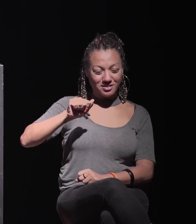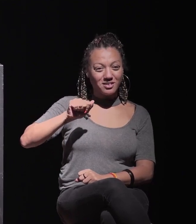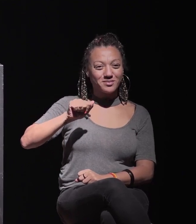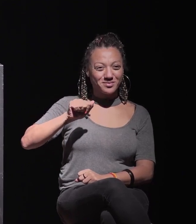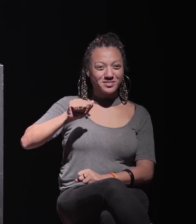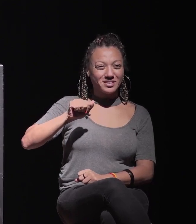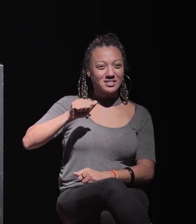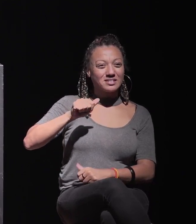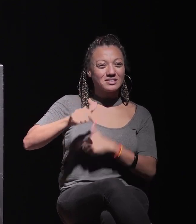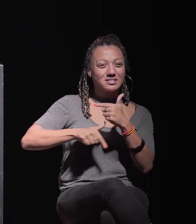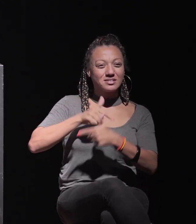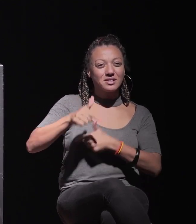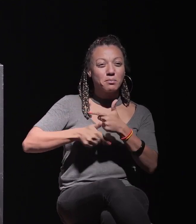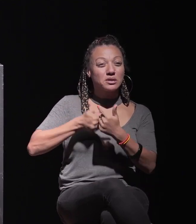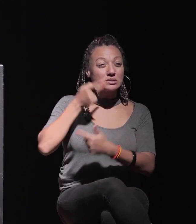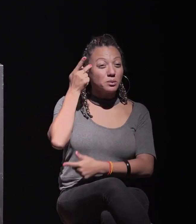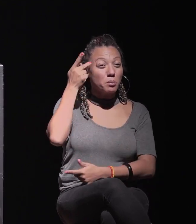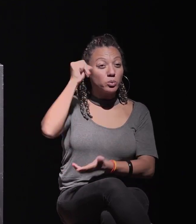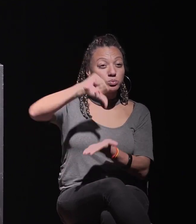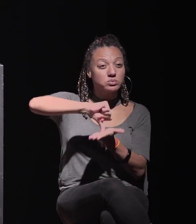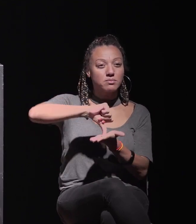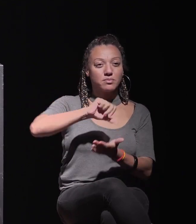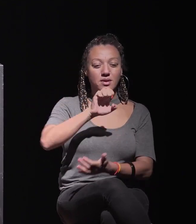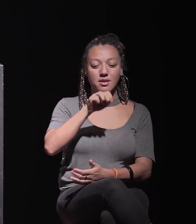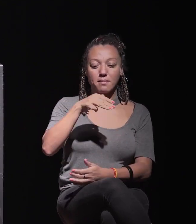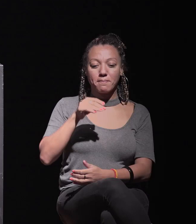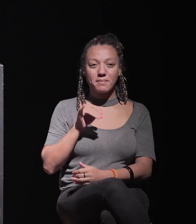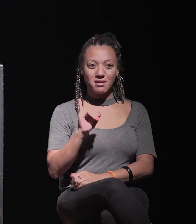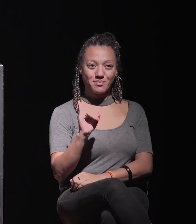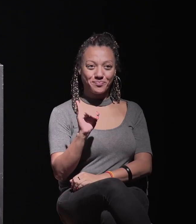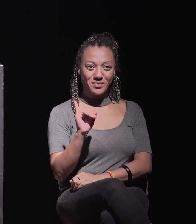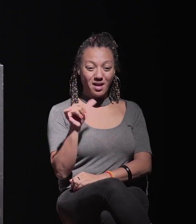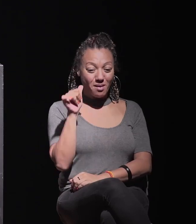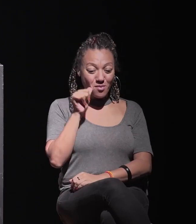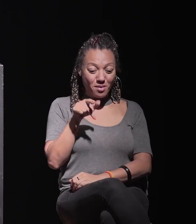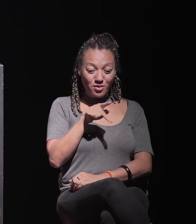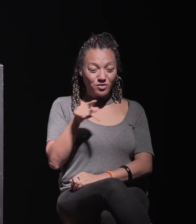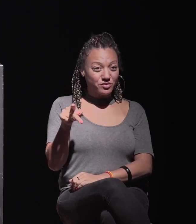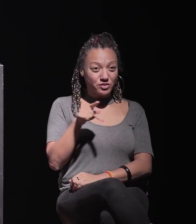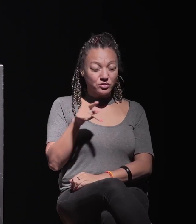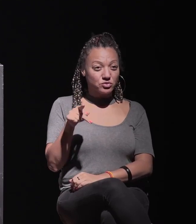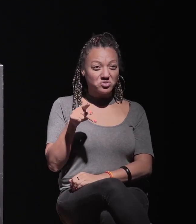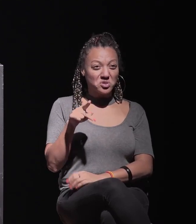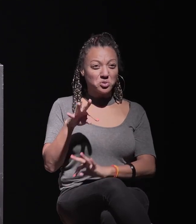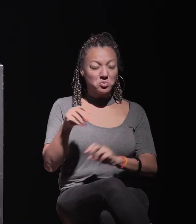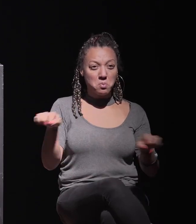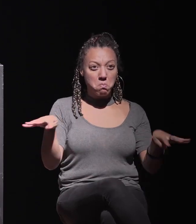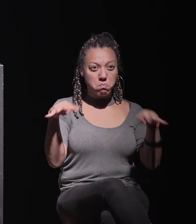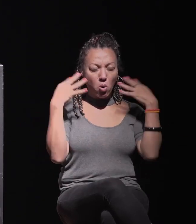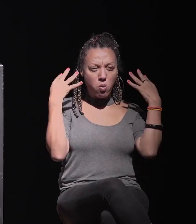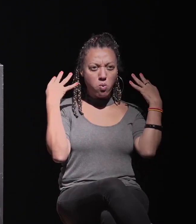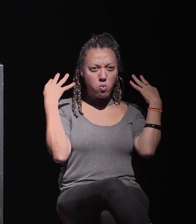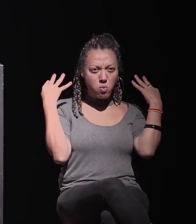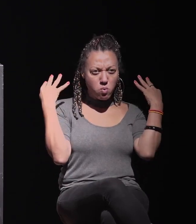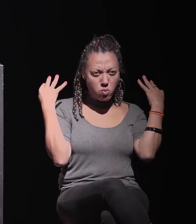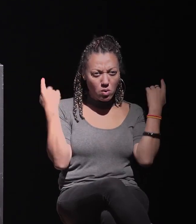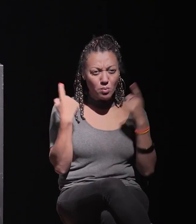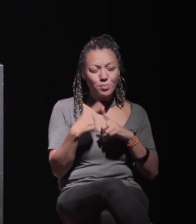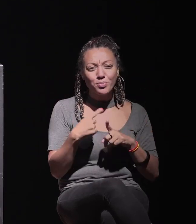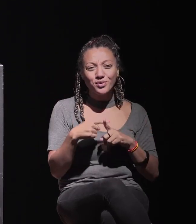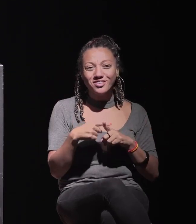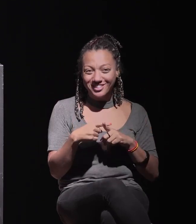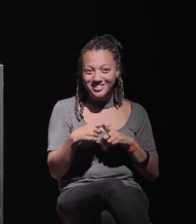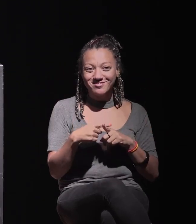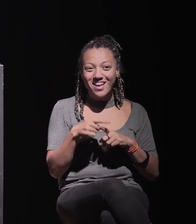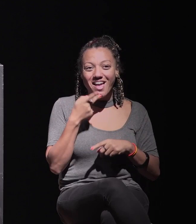aqui do centro de São Paulo, teve a sua vida exposta e transformada por lidar com questões que são as que a